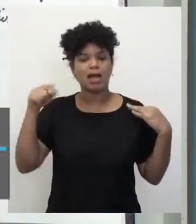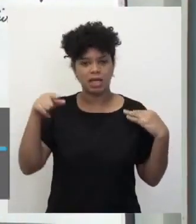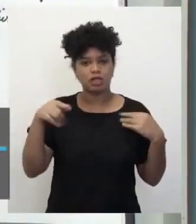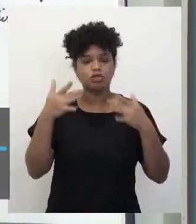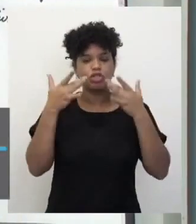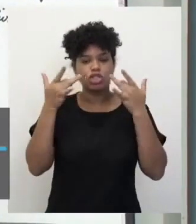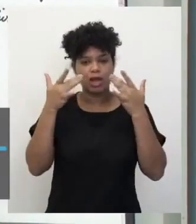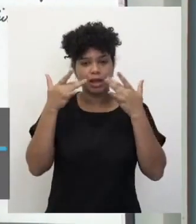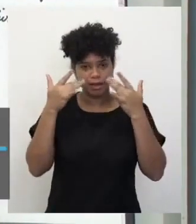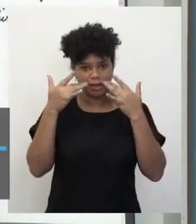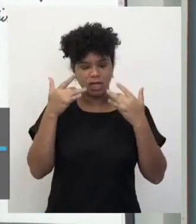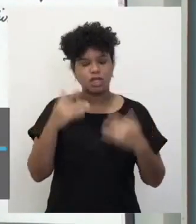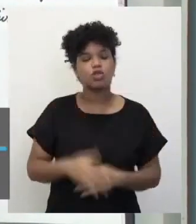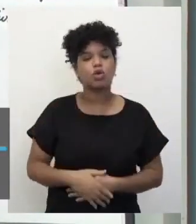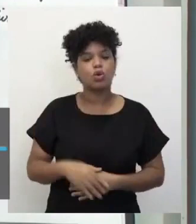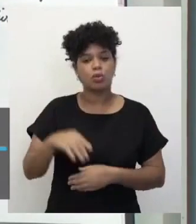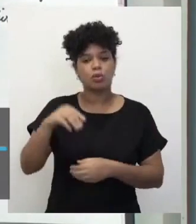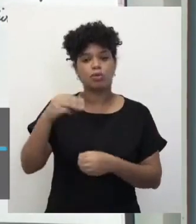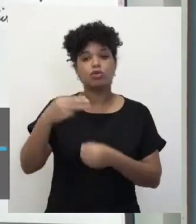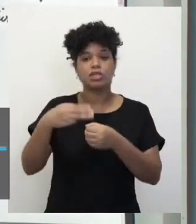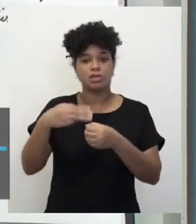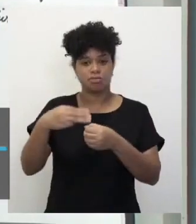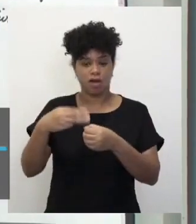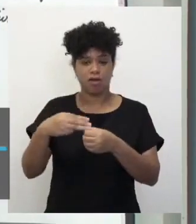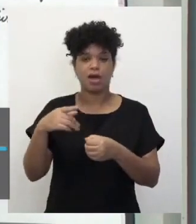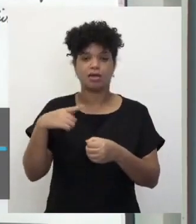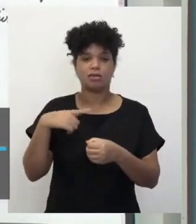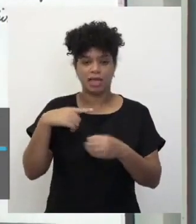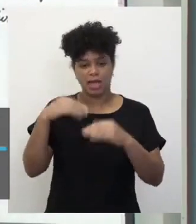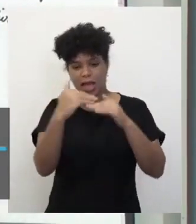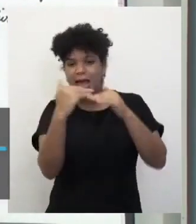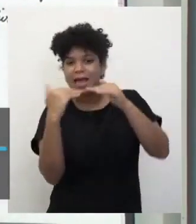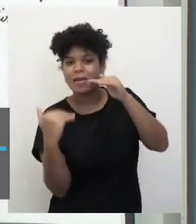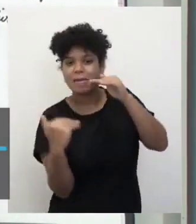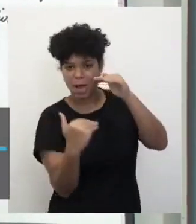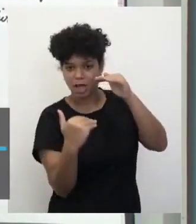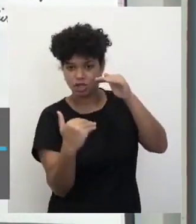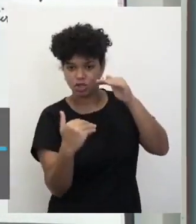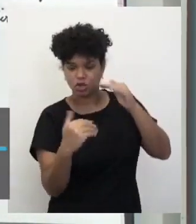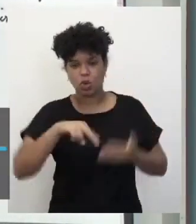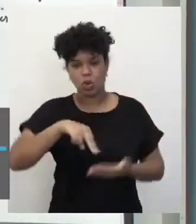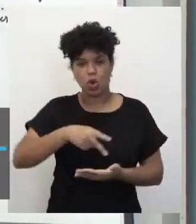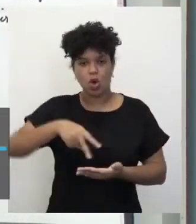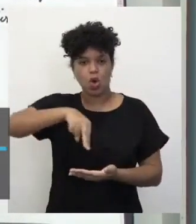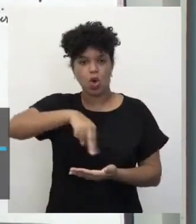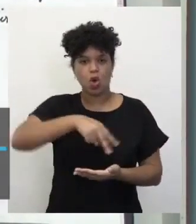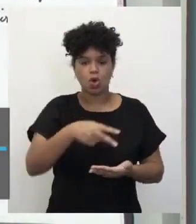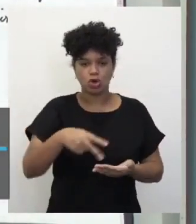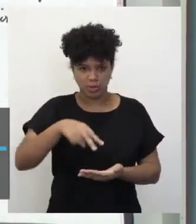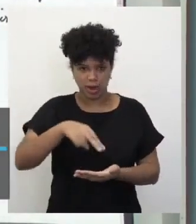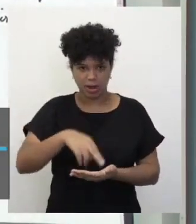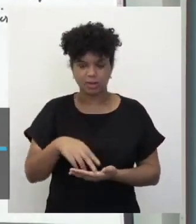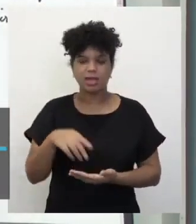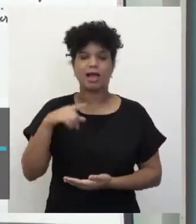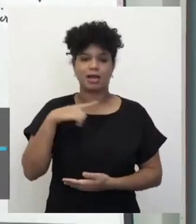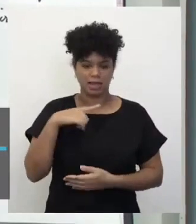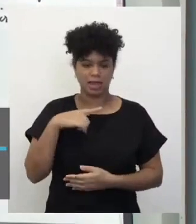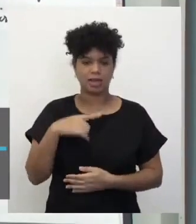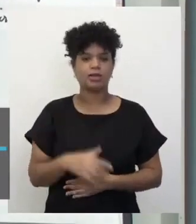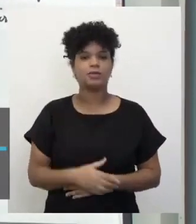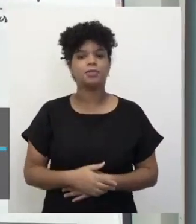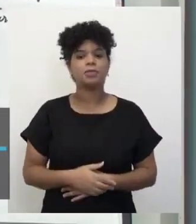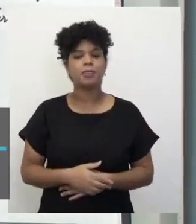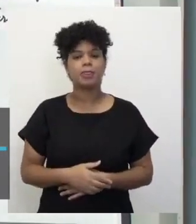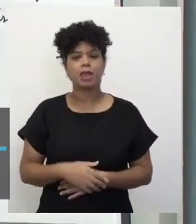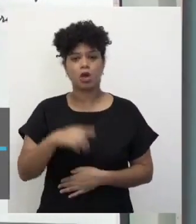parte dos baixos do Teatro Municipal, onde tem a Academia, né, Municipal de dança clássica, de balé, aqui de São Paulo, no Balé da Cidade,